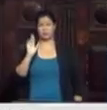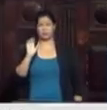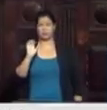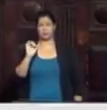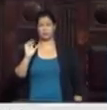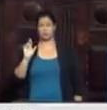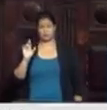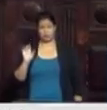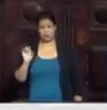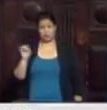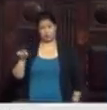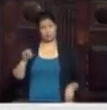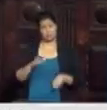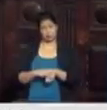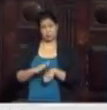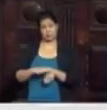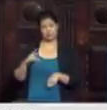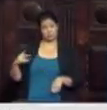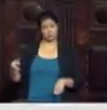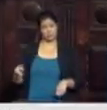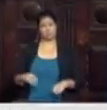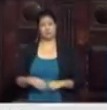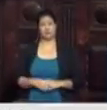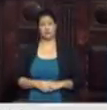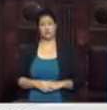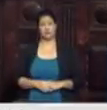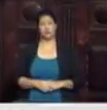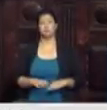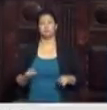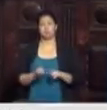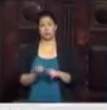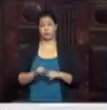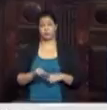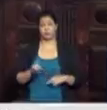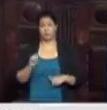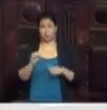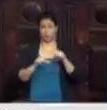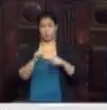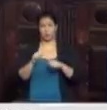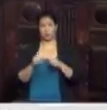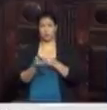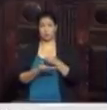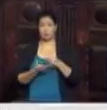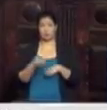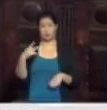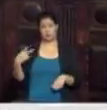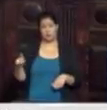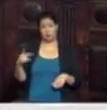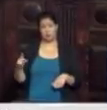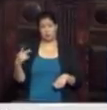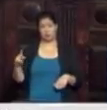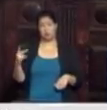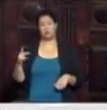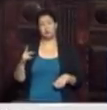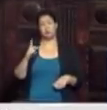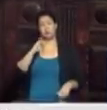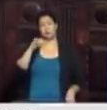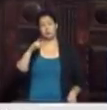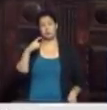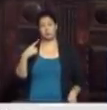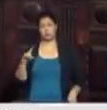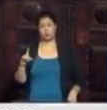A reforma de base do João Goulart cuidava da remessa de lucros. Aliás, uma